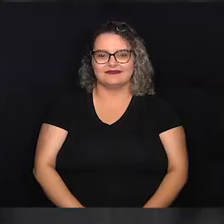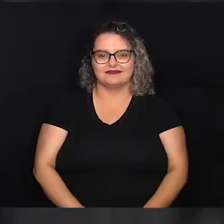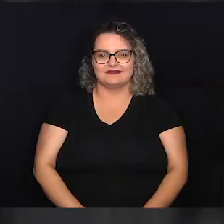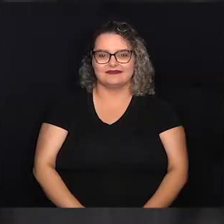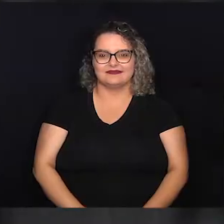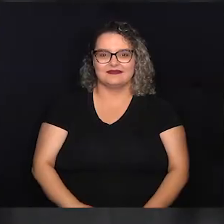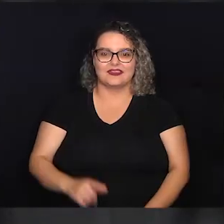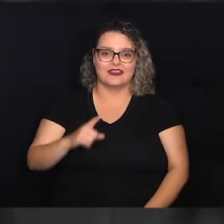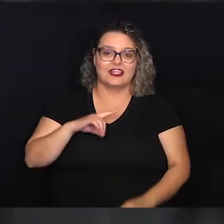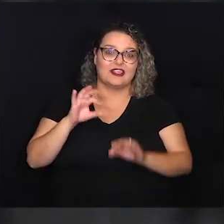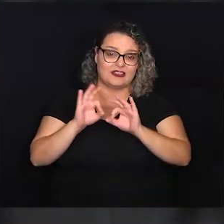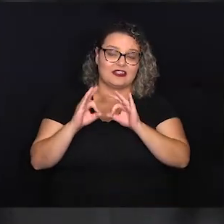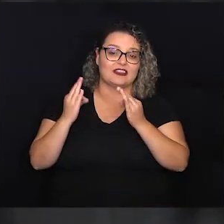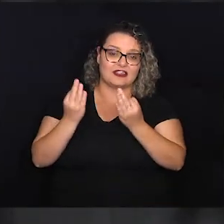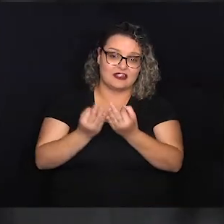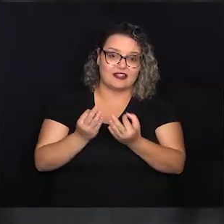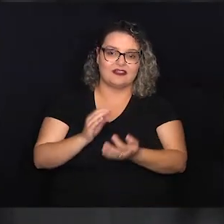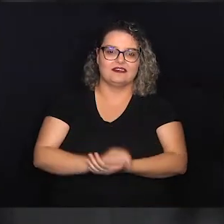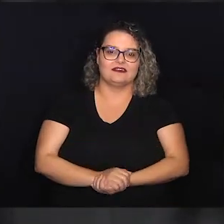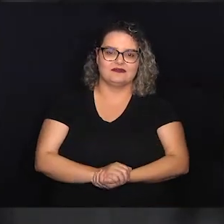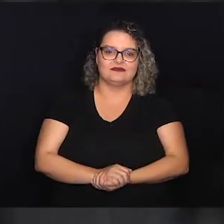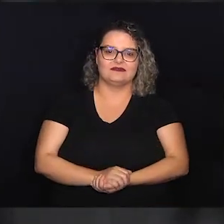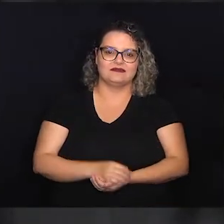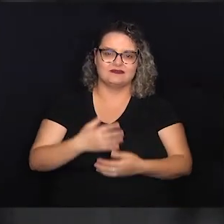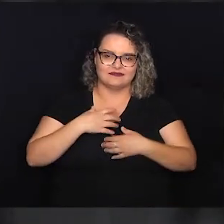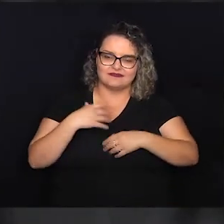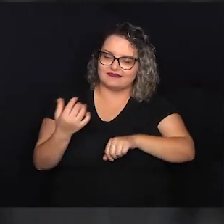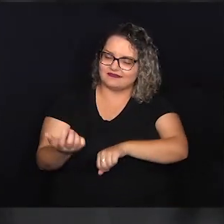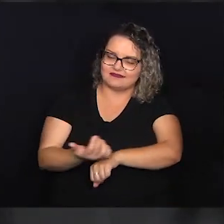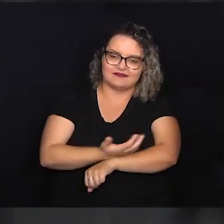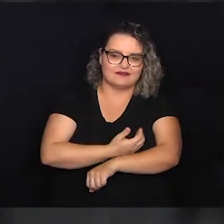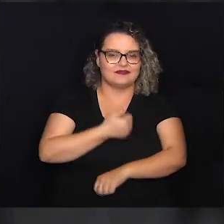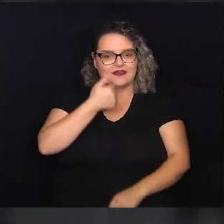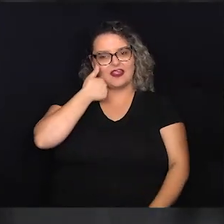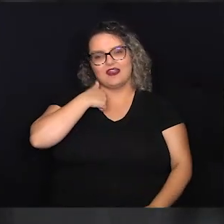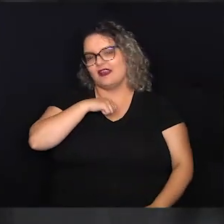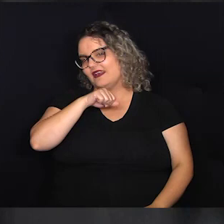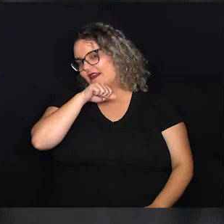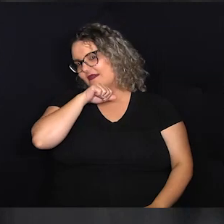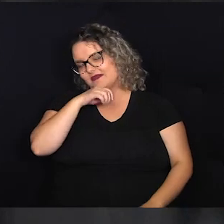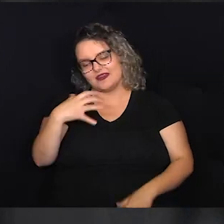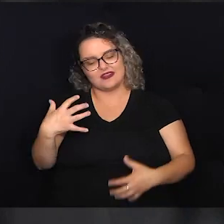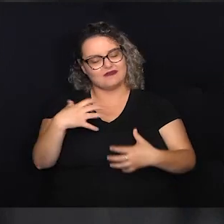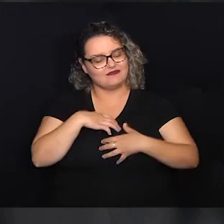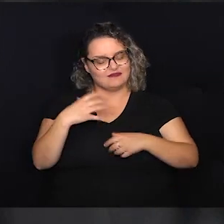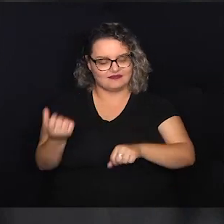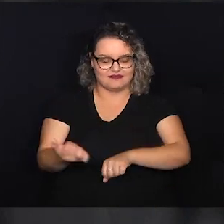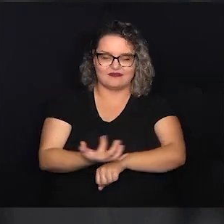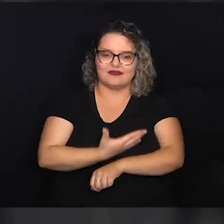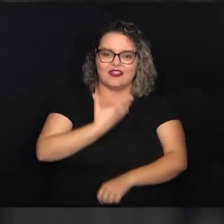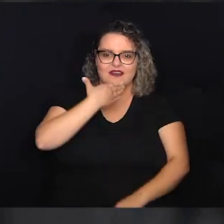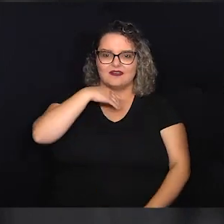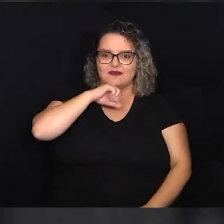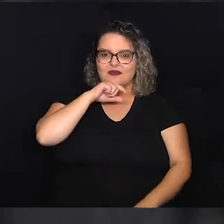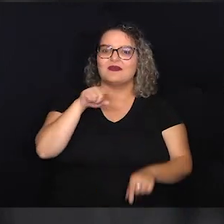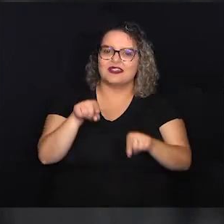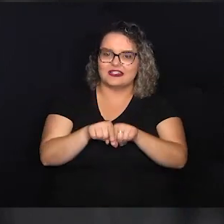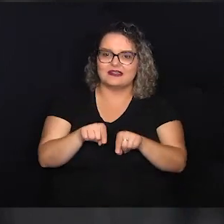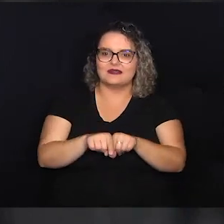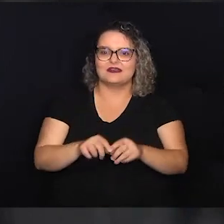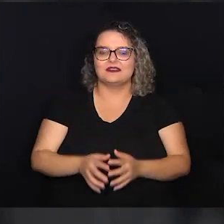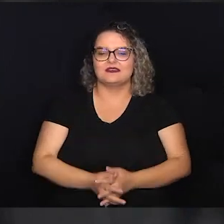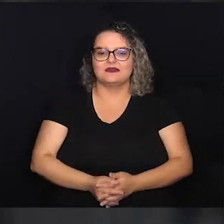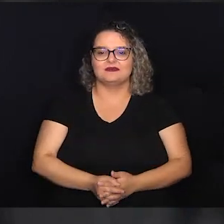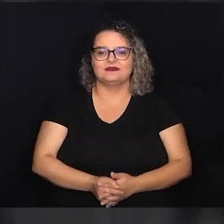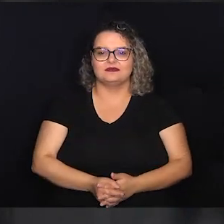Eu sou oriundo de uma família muito emotiva. Minha mãe era um poço de emoção. Meu pai